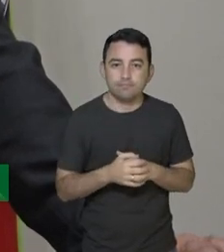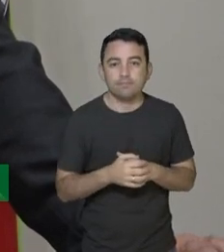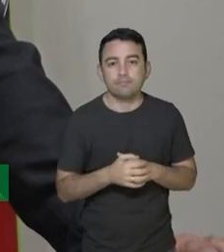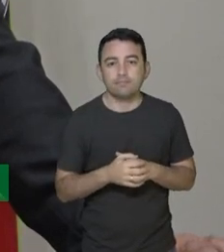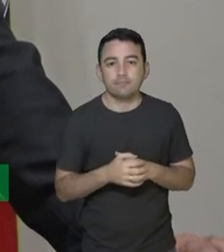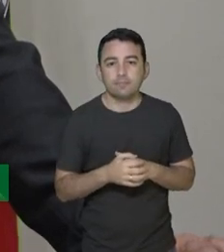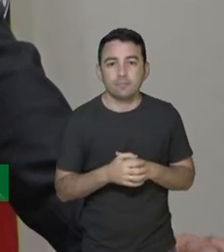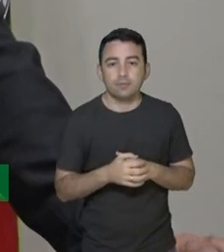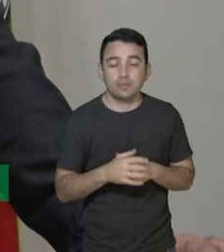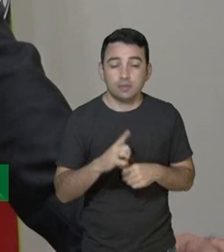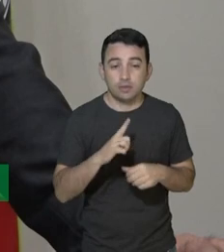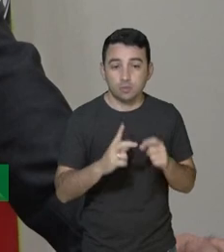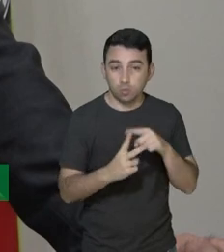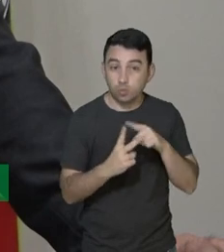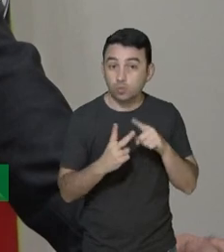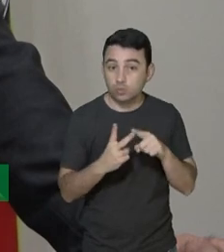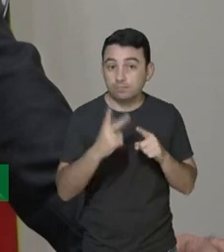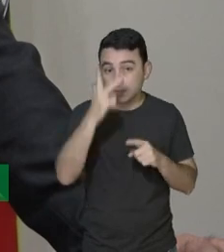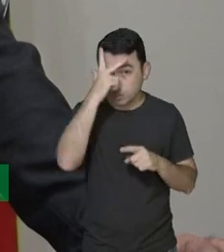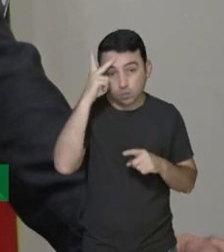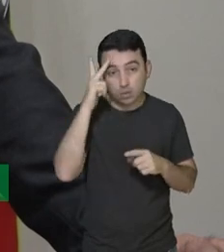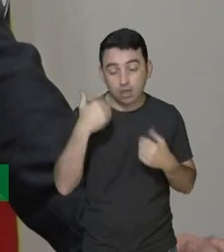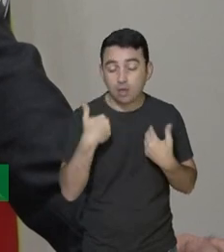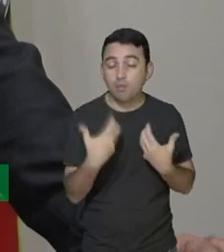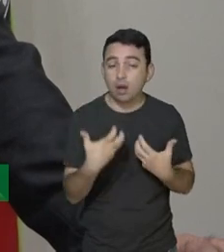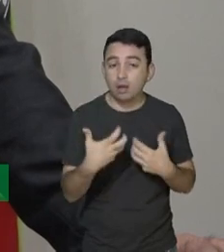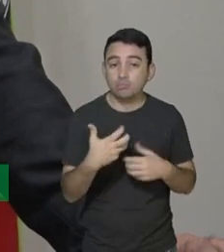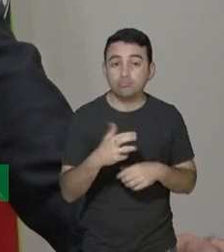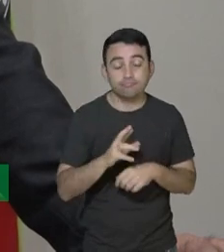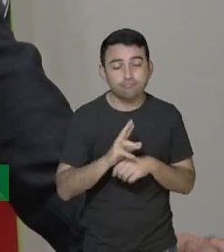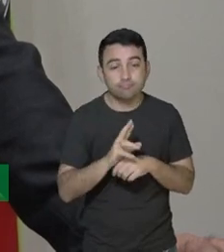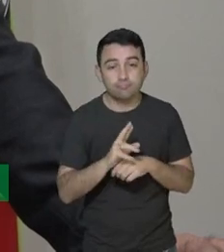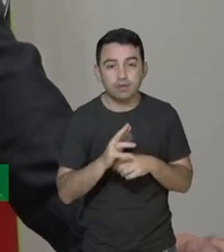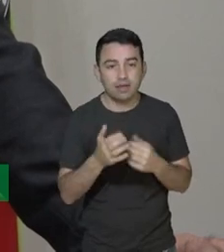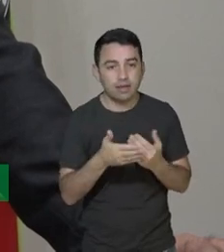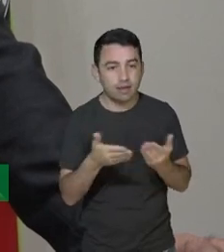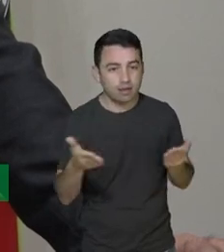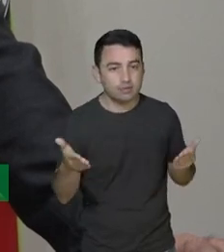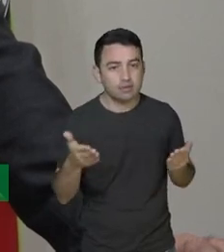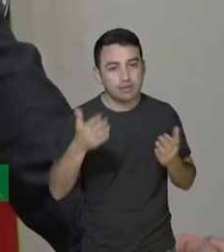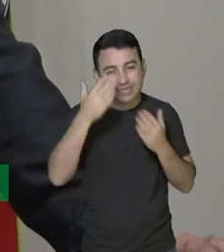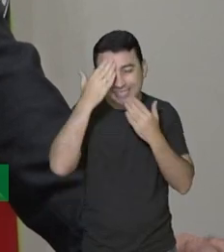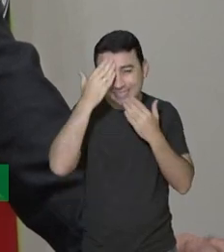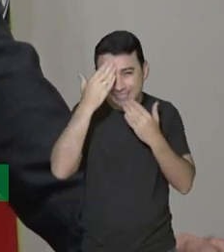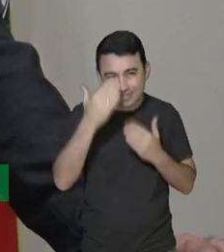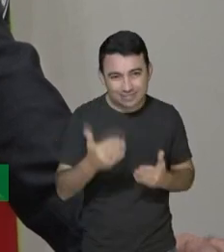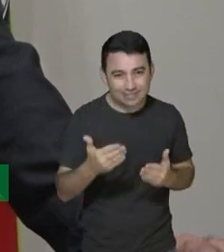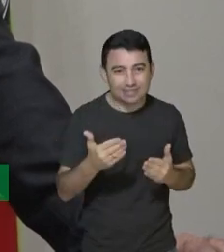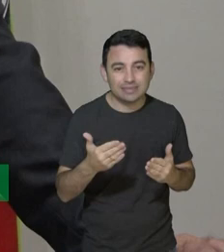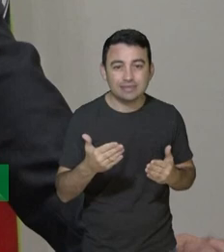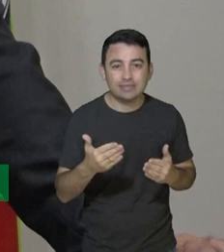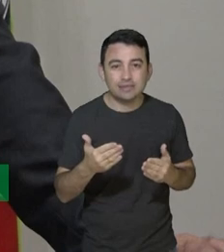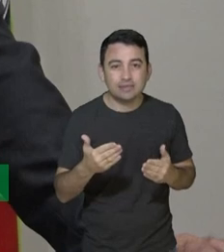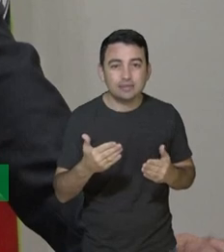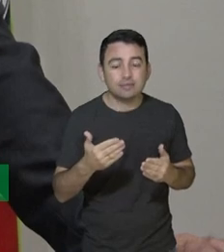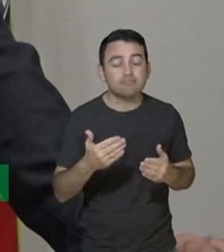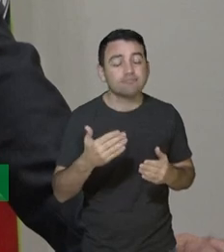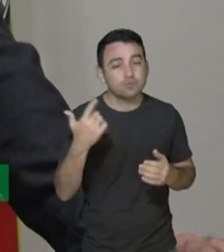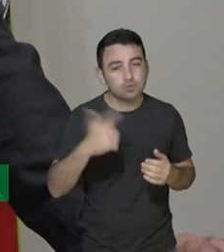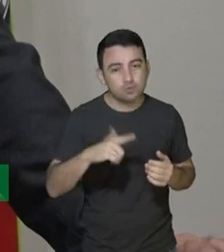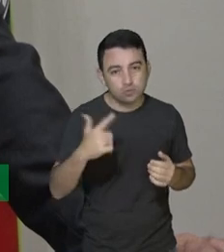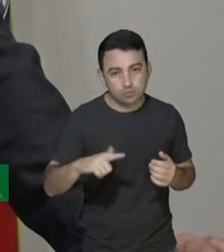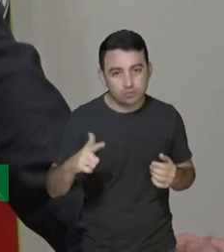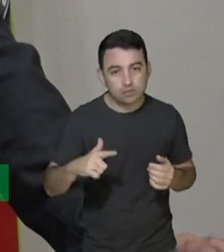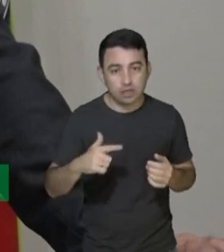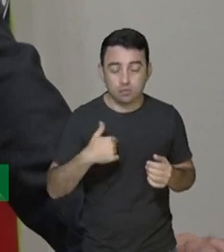Tem 2 pessoas que eu quero, em nome delas, fazer um agradecimento aos demais, para não ter que citar nome e esquecer de